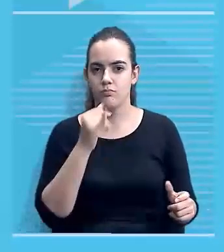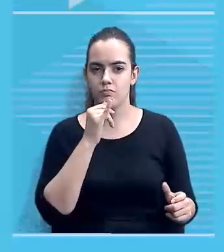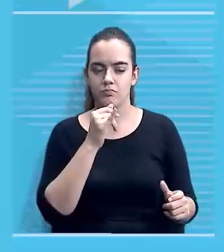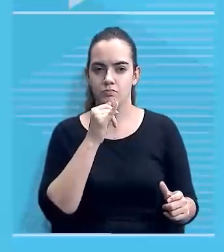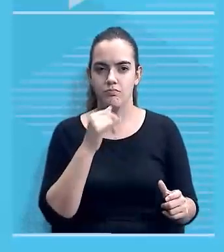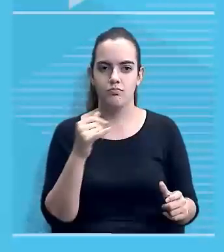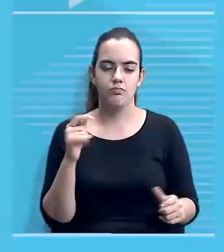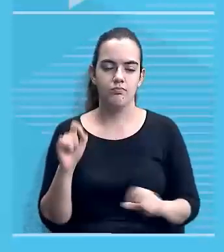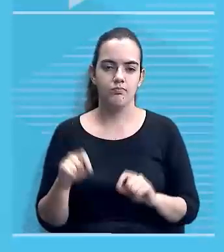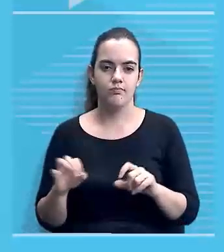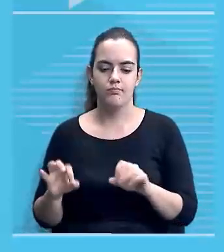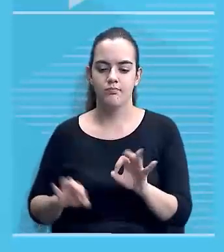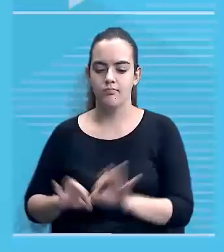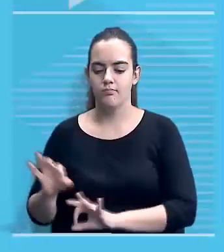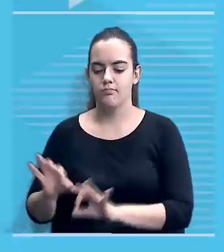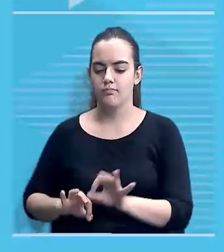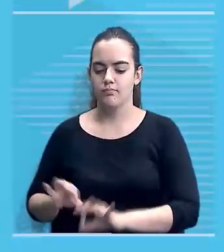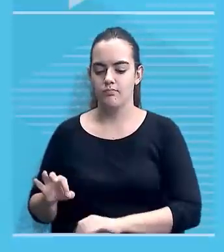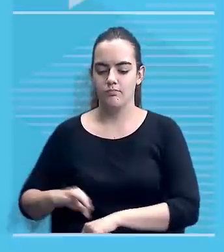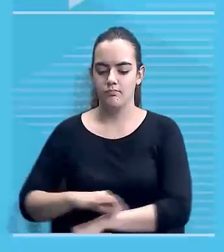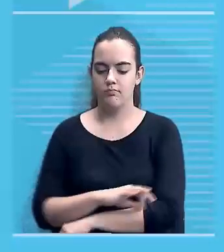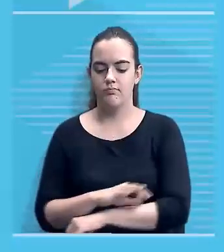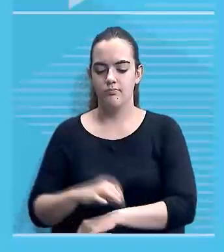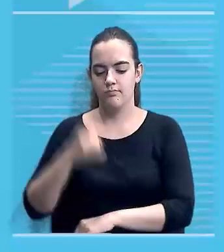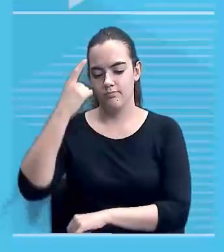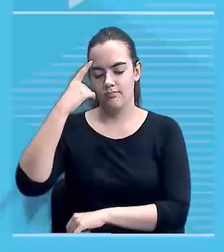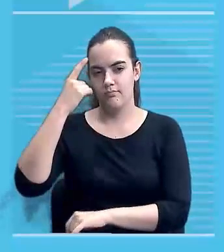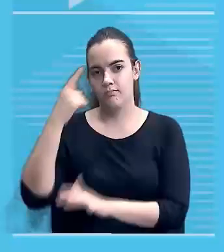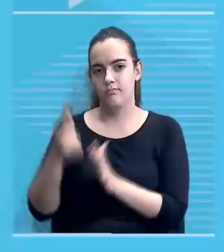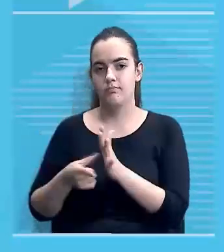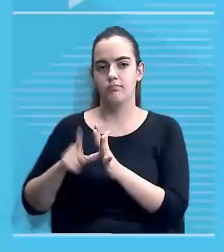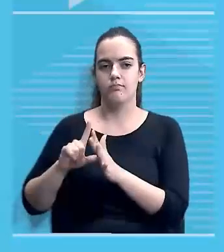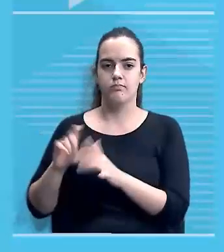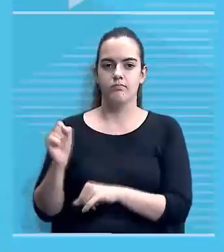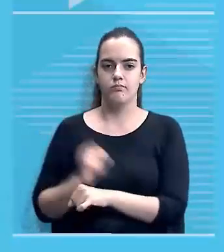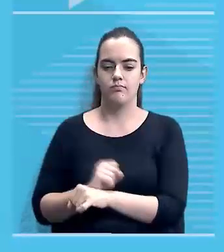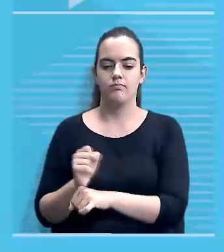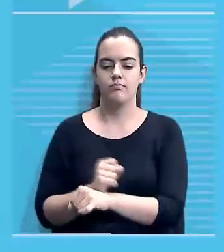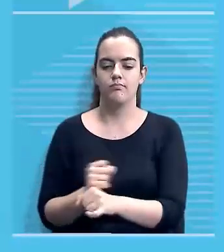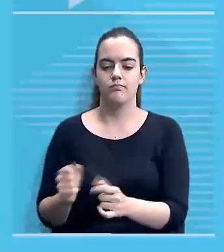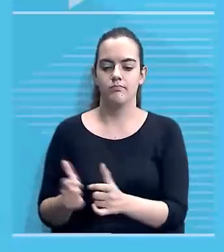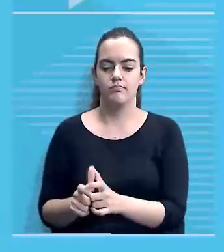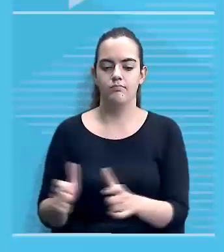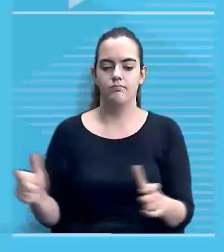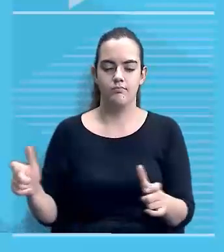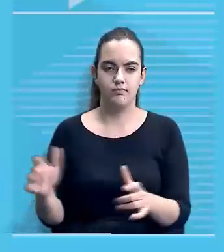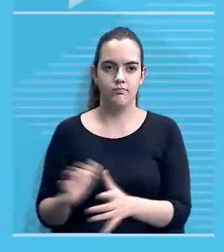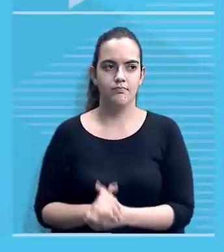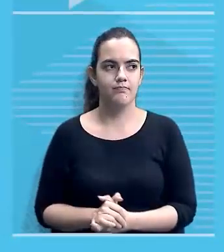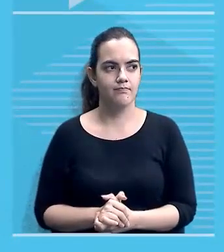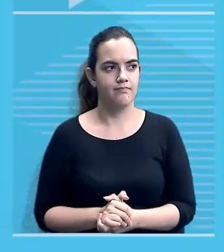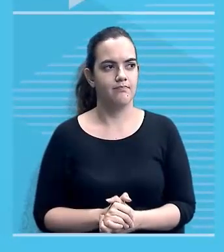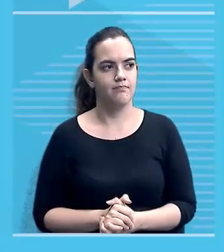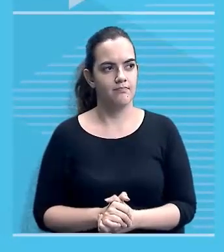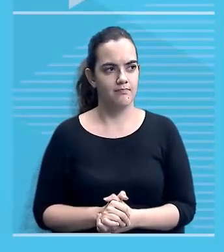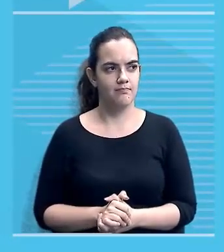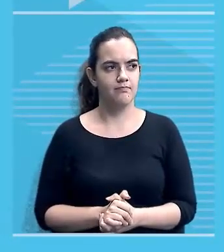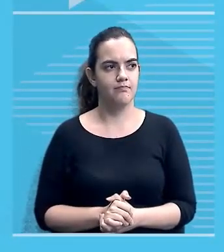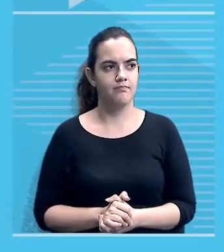ou artificiais né então nós temos as cidades espontâneas ou naturais